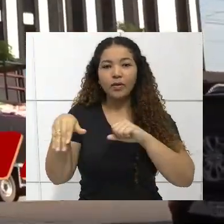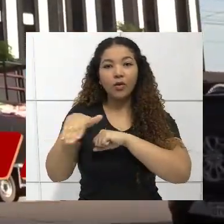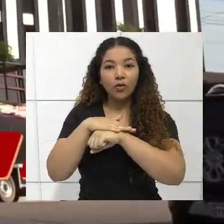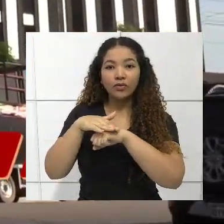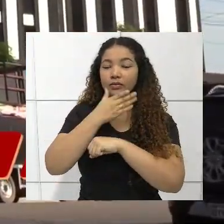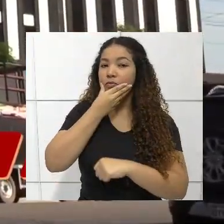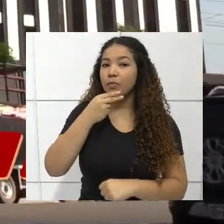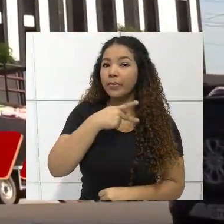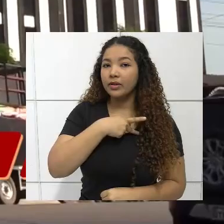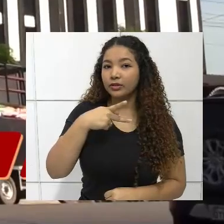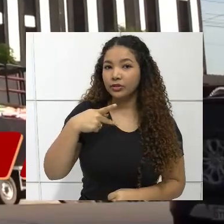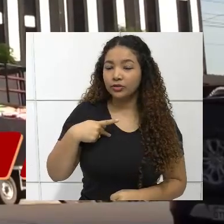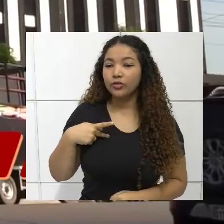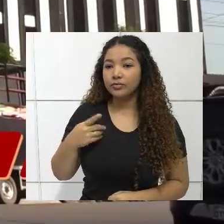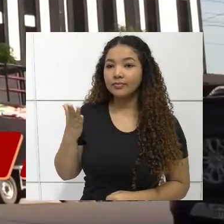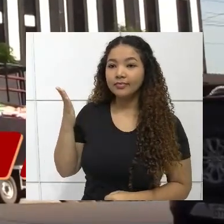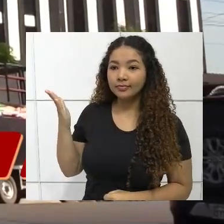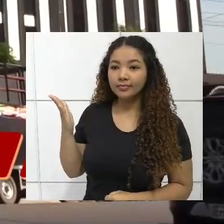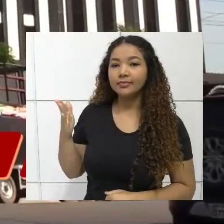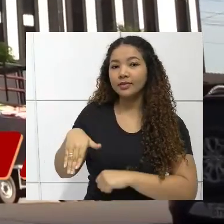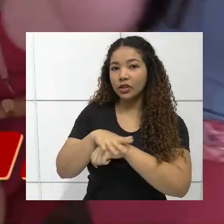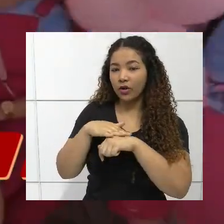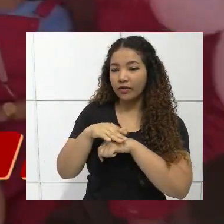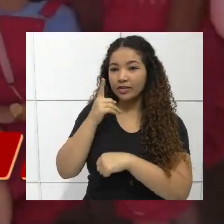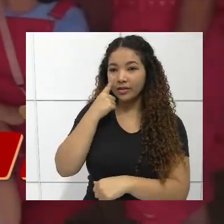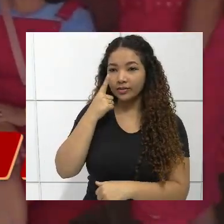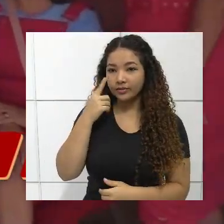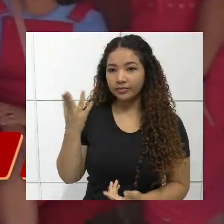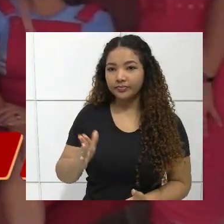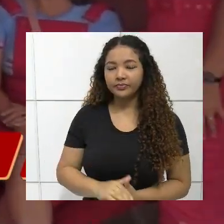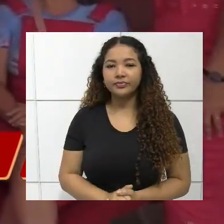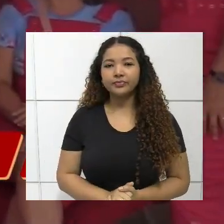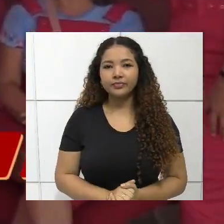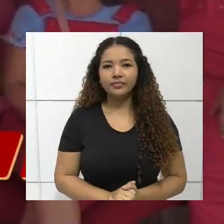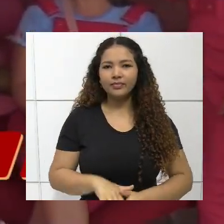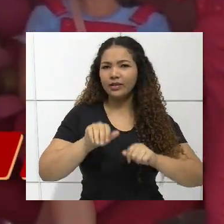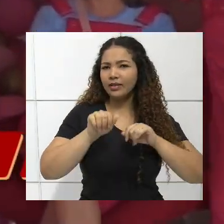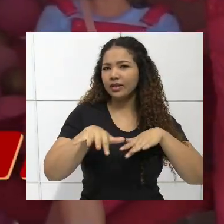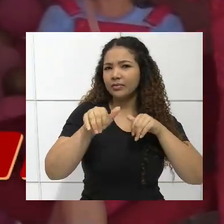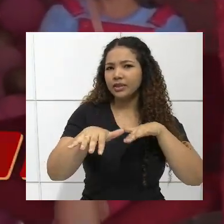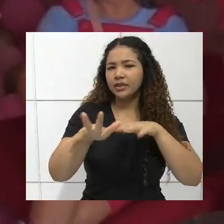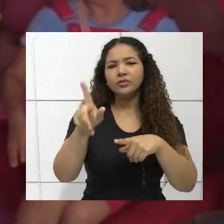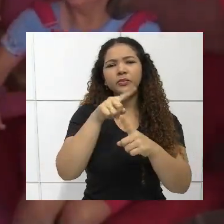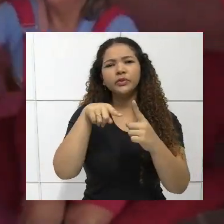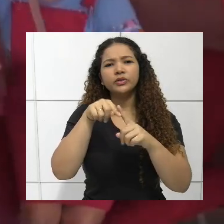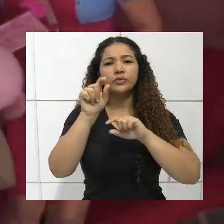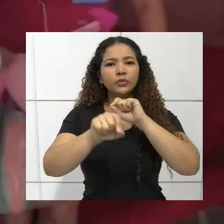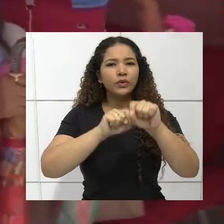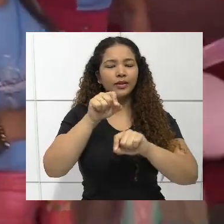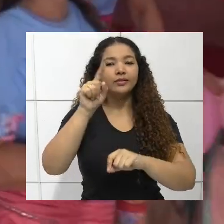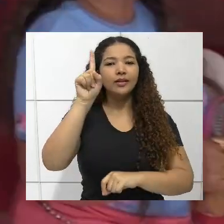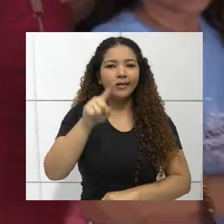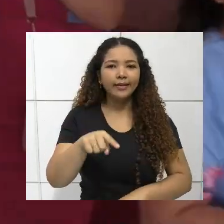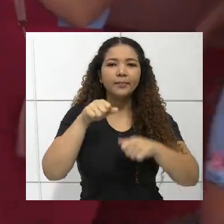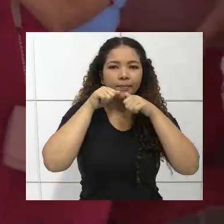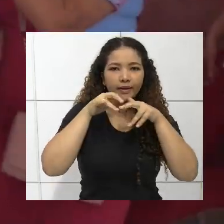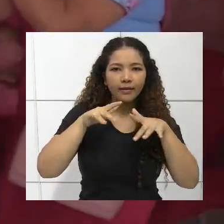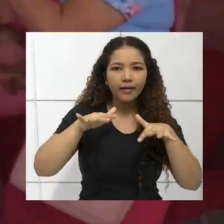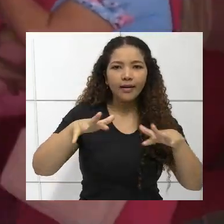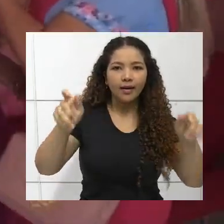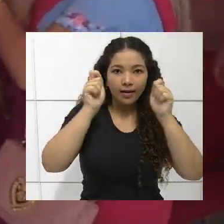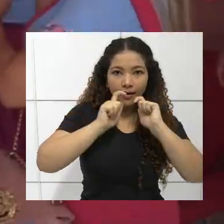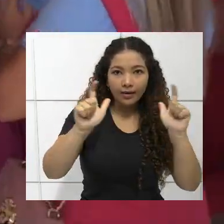pastor-presidente da igreja, pastor Javan Moreira Pereira. O objetivo dessa caminhada é poder advertir as mulheradas acerca